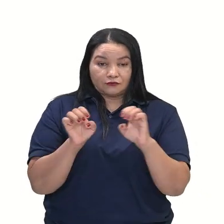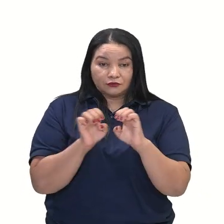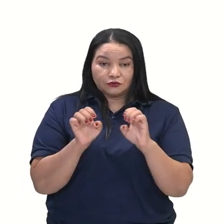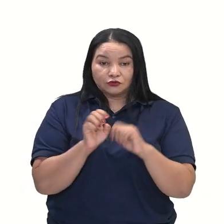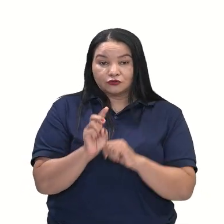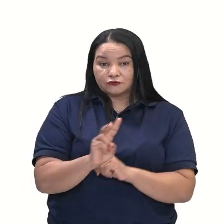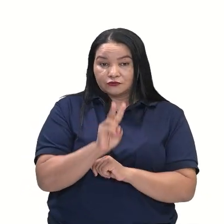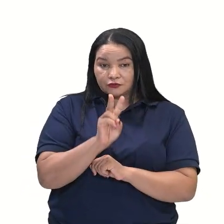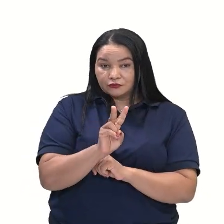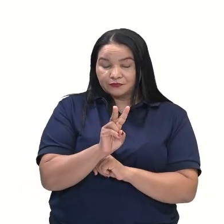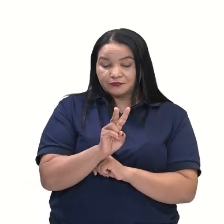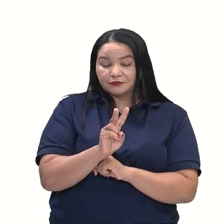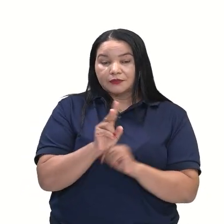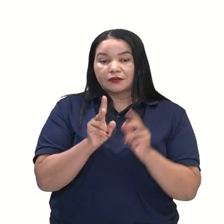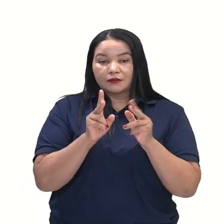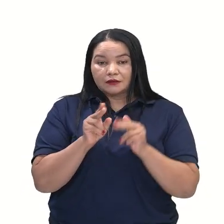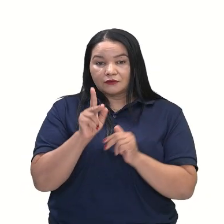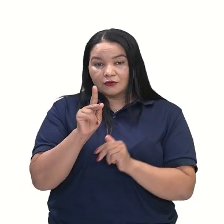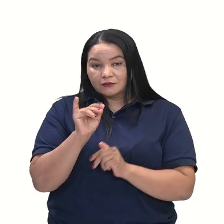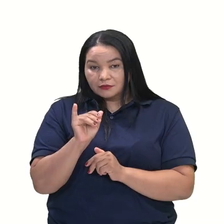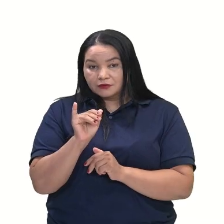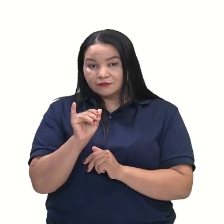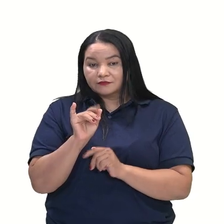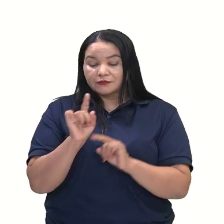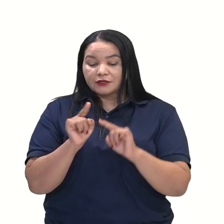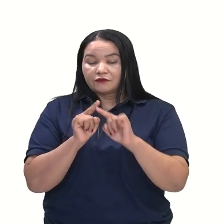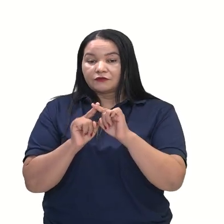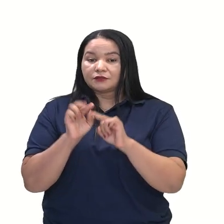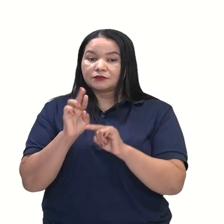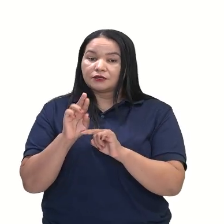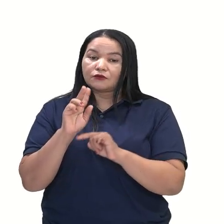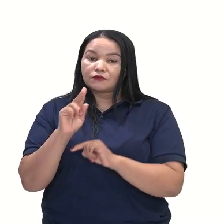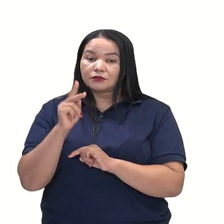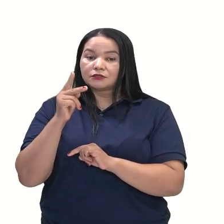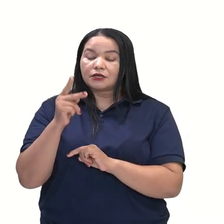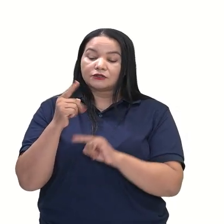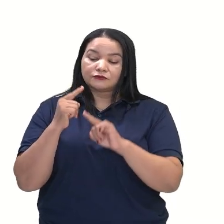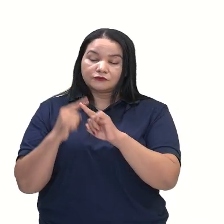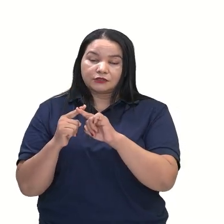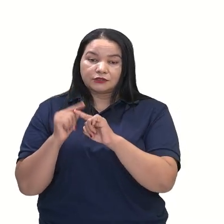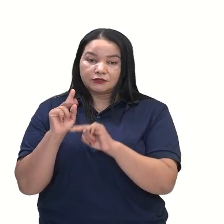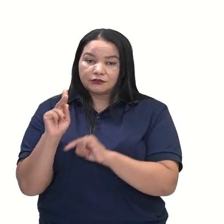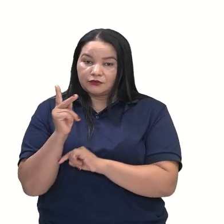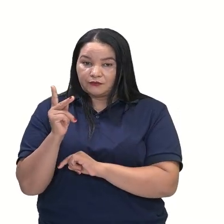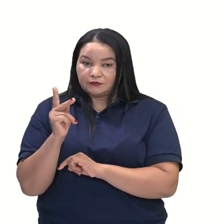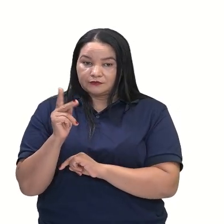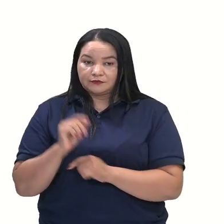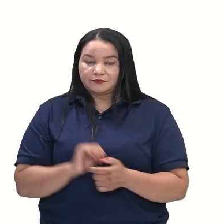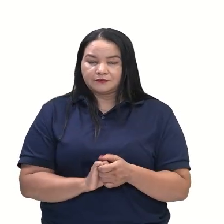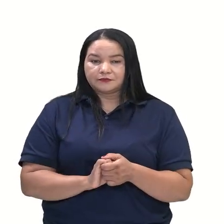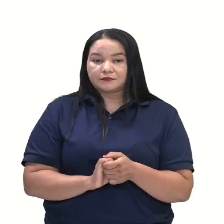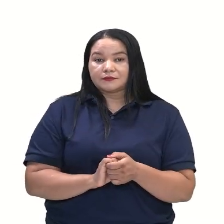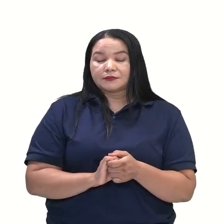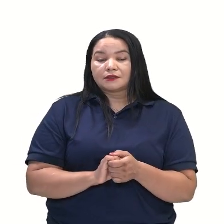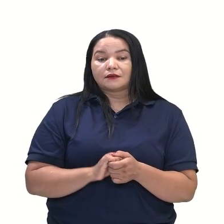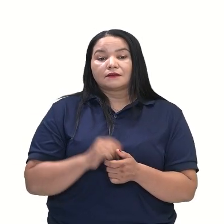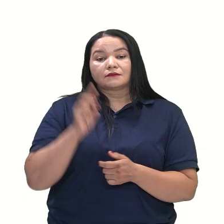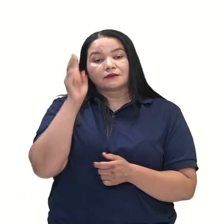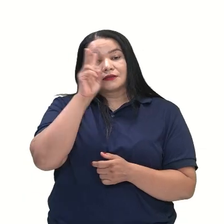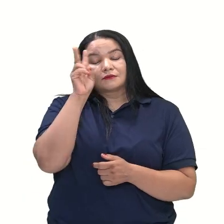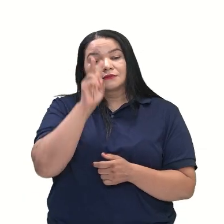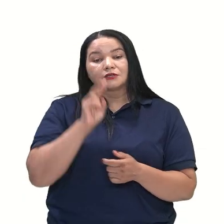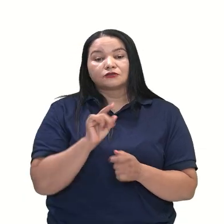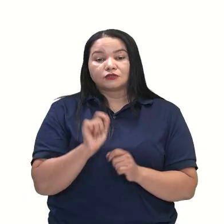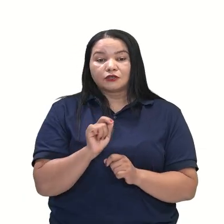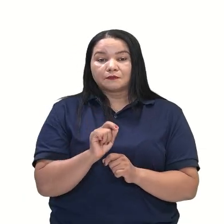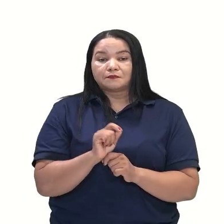é dado por π vezes raio ao quadrado multiplicado pela altura. Só lembrando, os senhores, que o valor do π